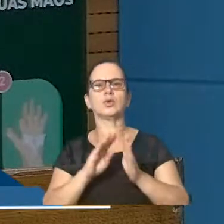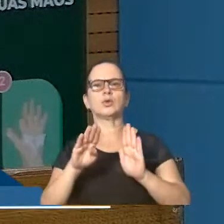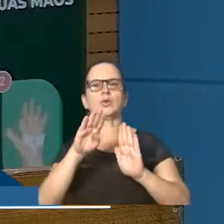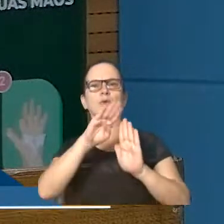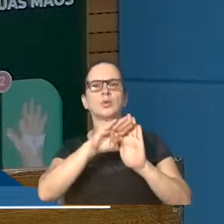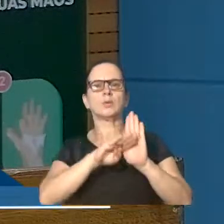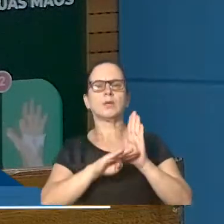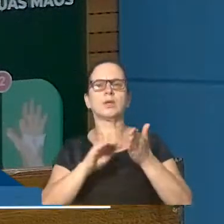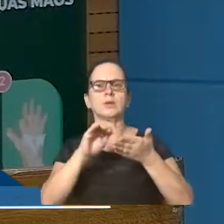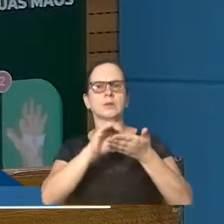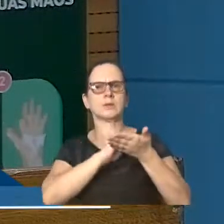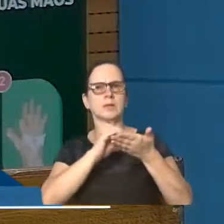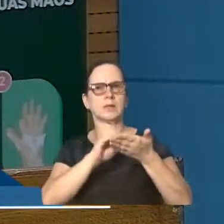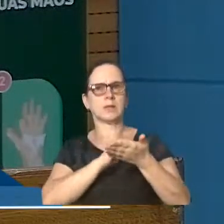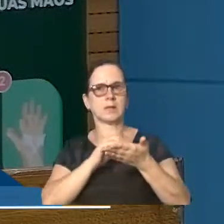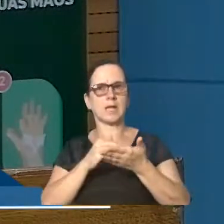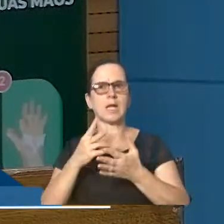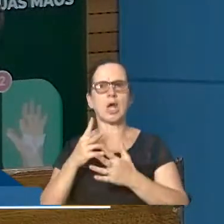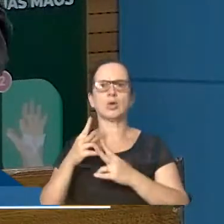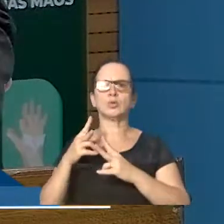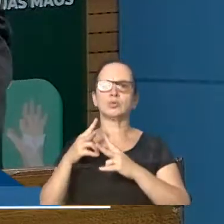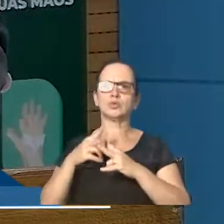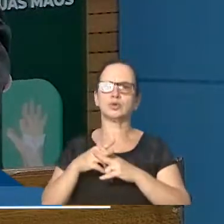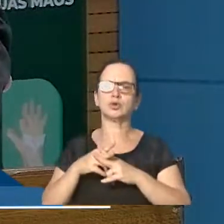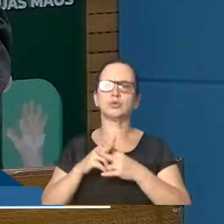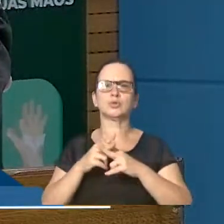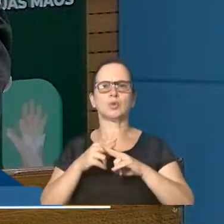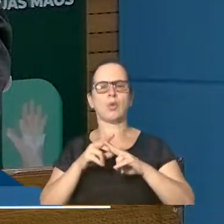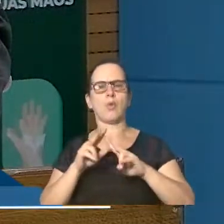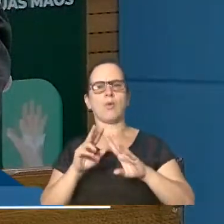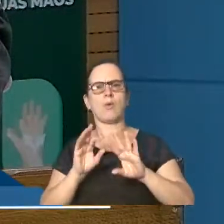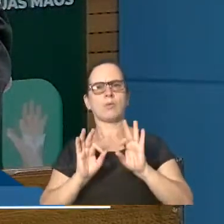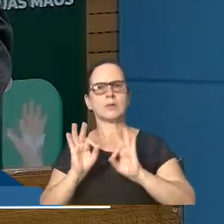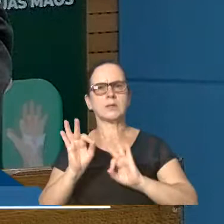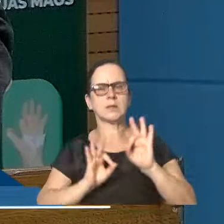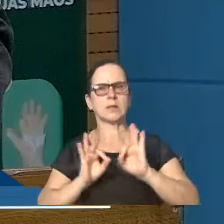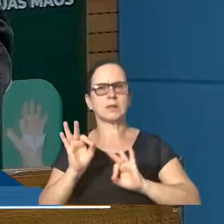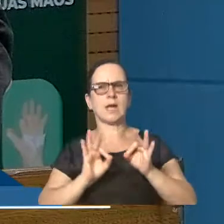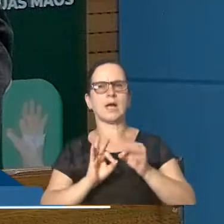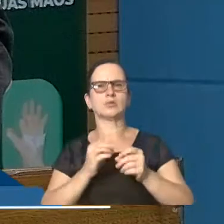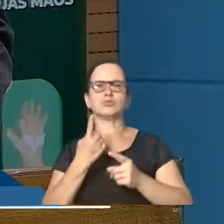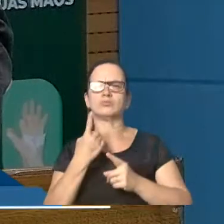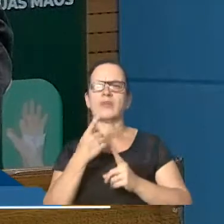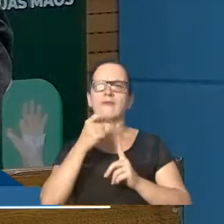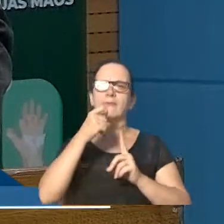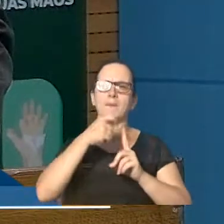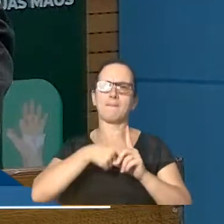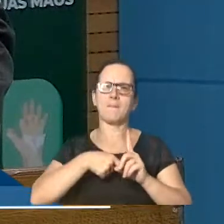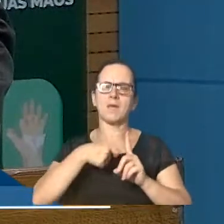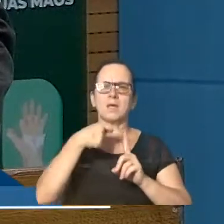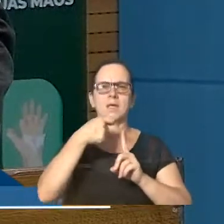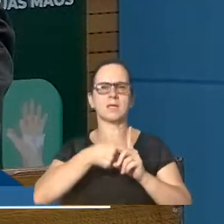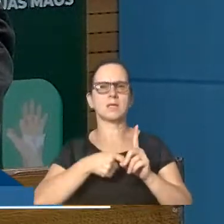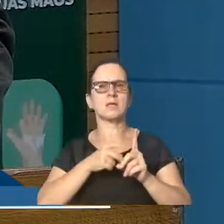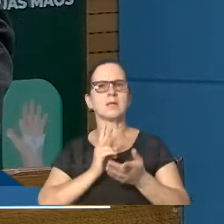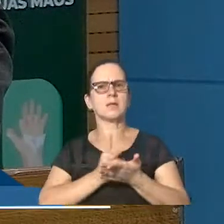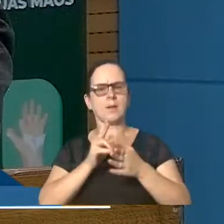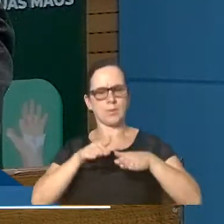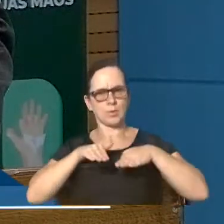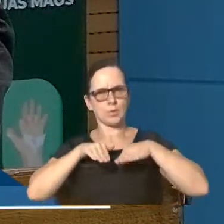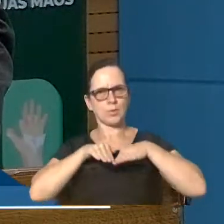da Secretaria de Manutenção para que possa, pelo menos, uma vez por mês, que seja feita a